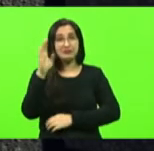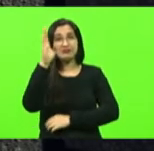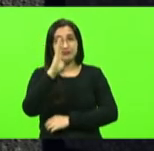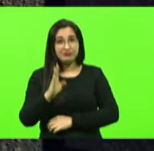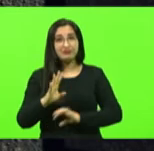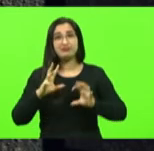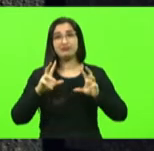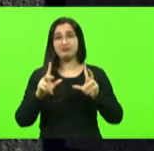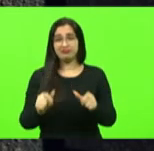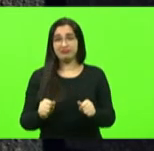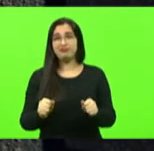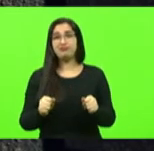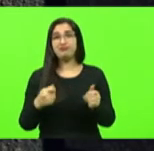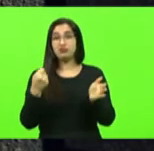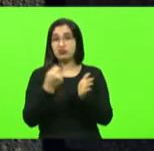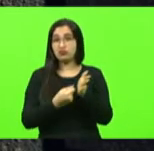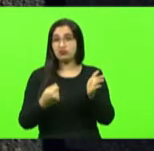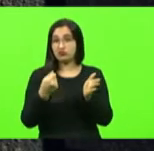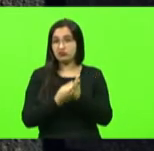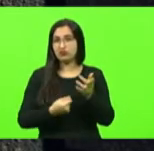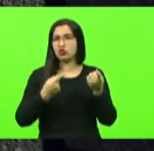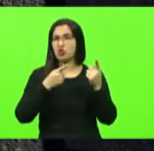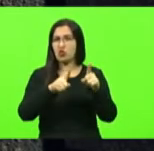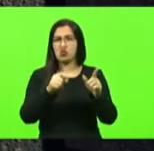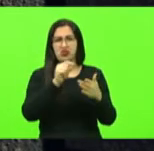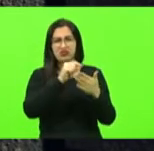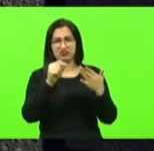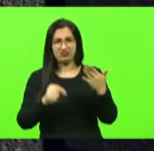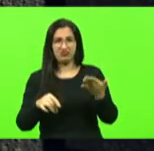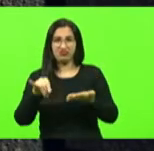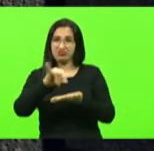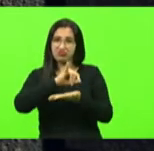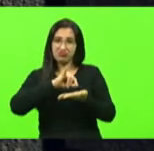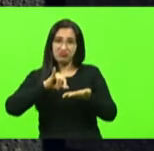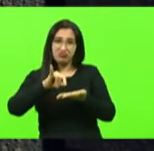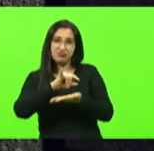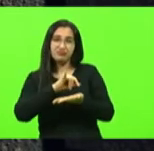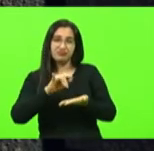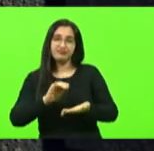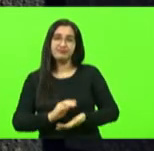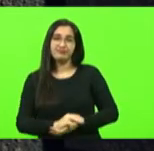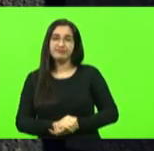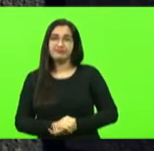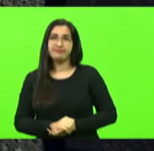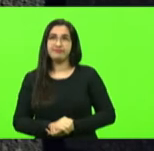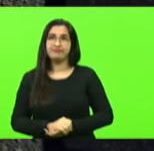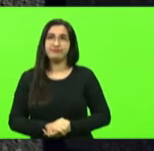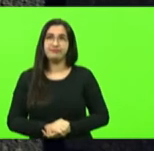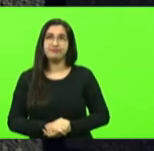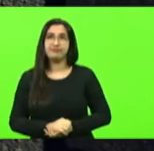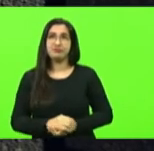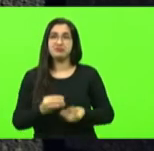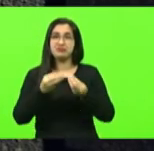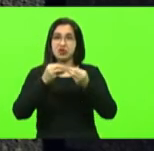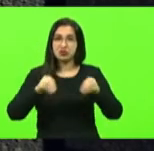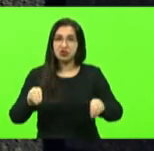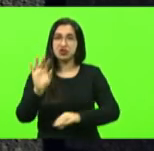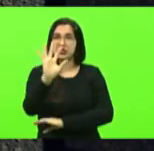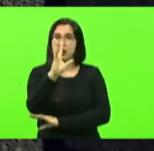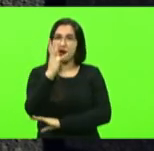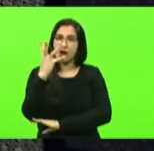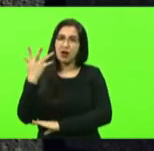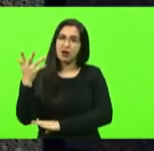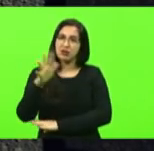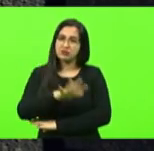para lutar contra esse grande capital que destrói a natureza, que destrói